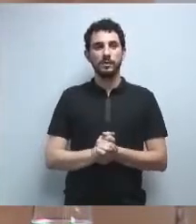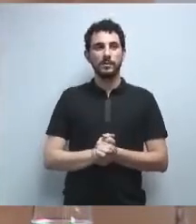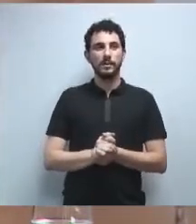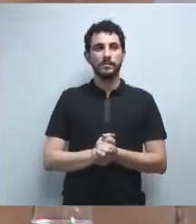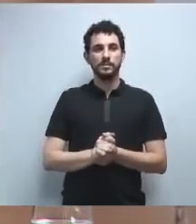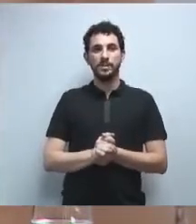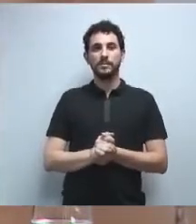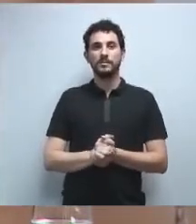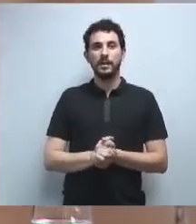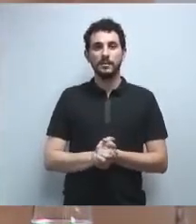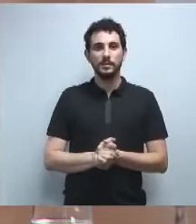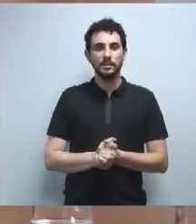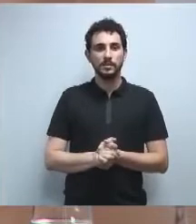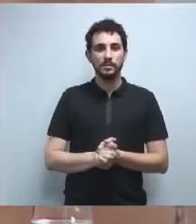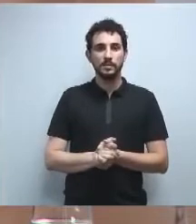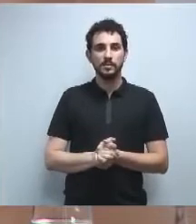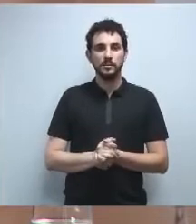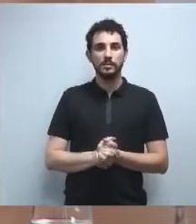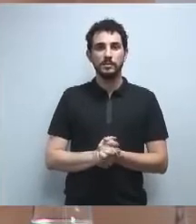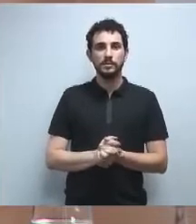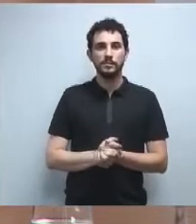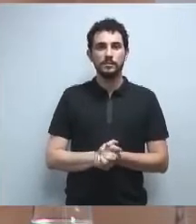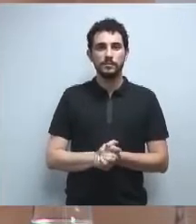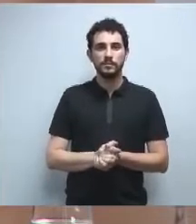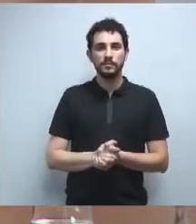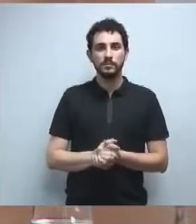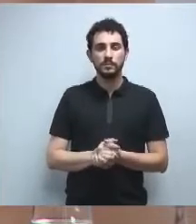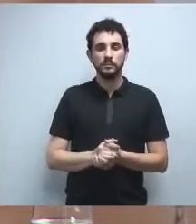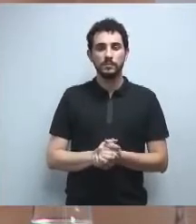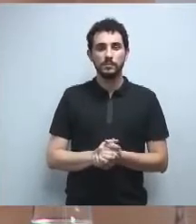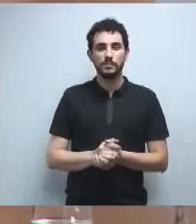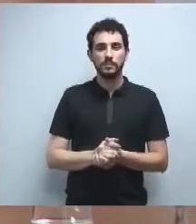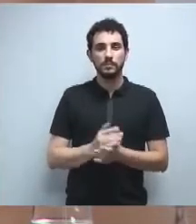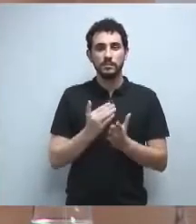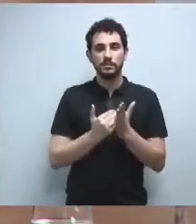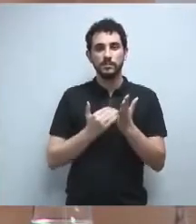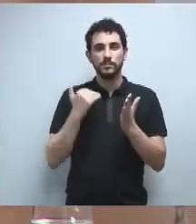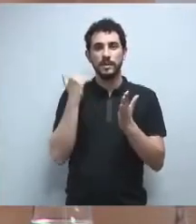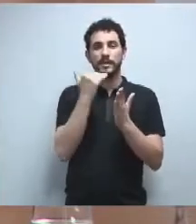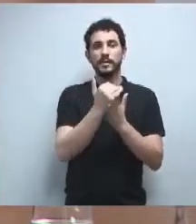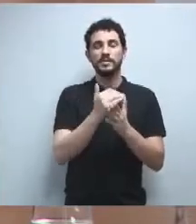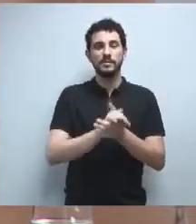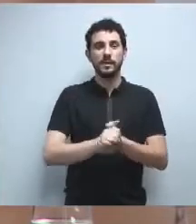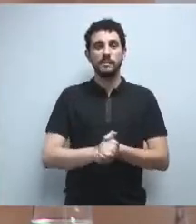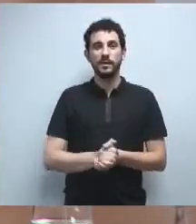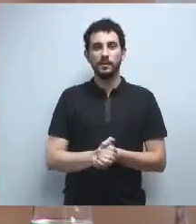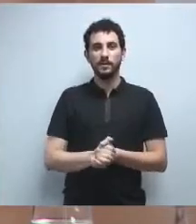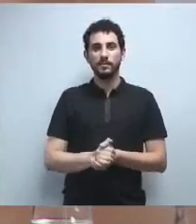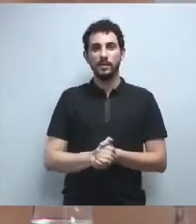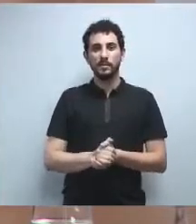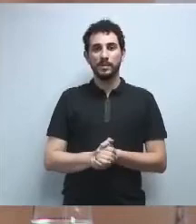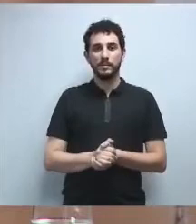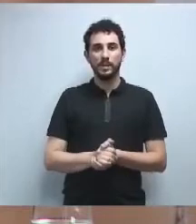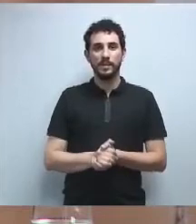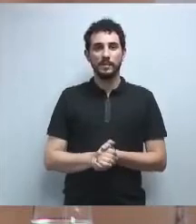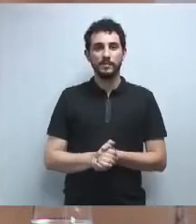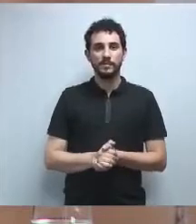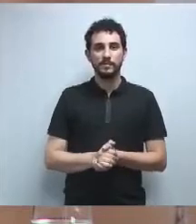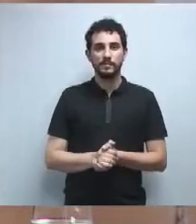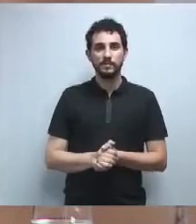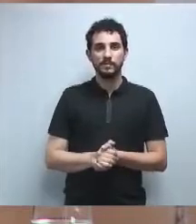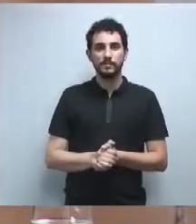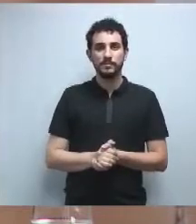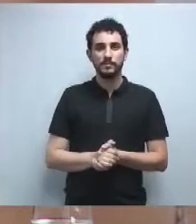quando o ministério público extrapola diz eu digo ministério público